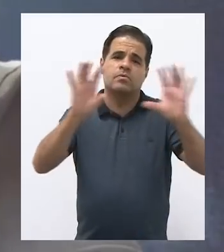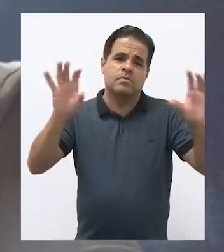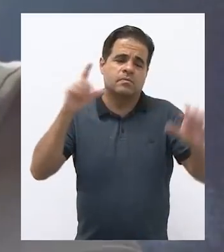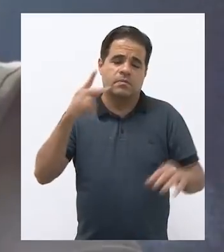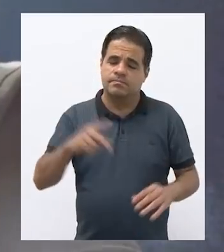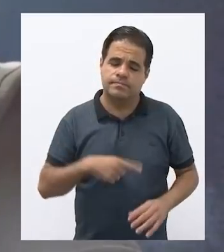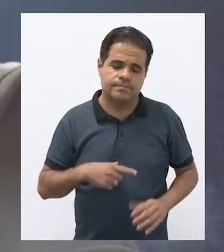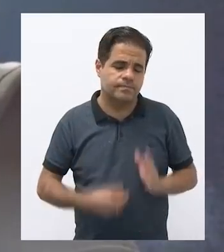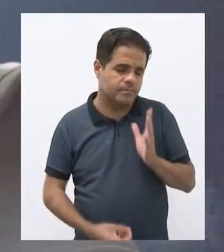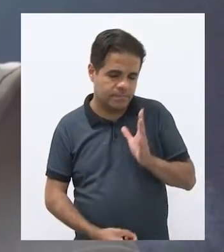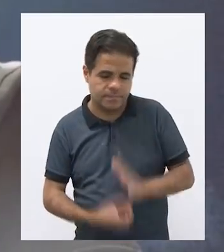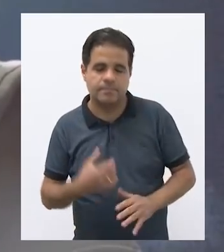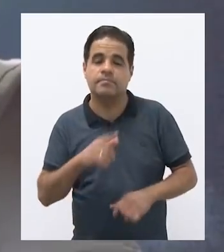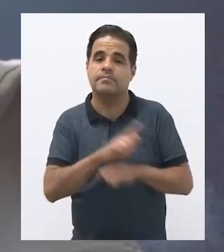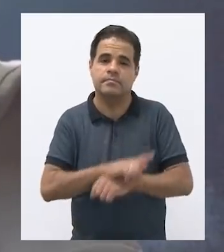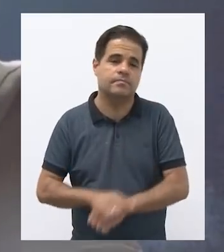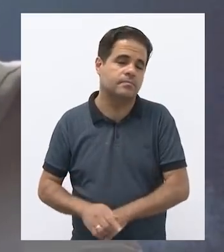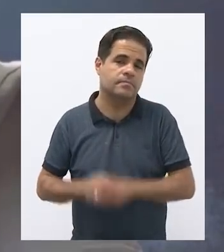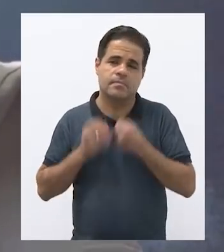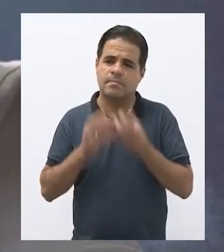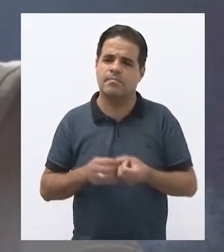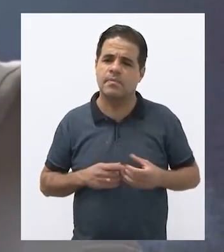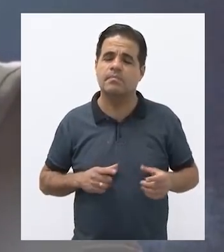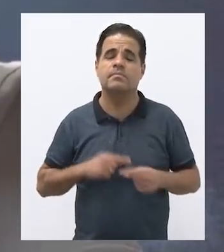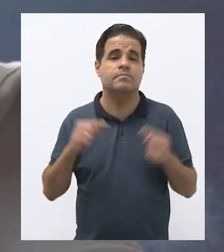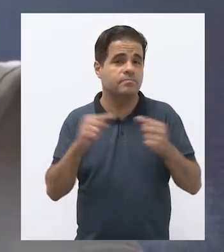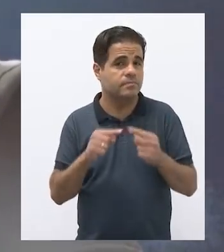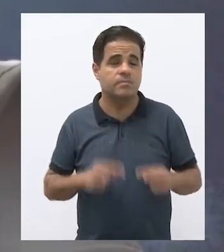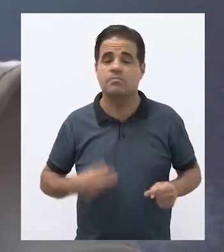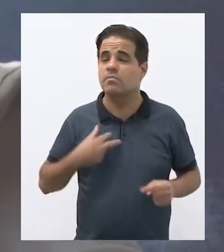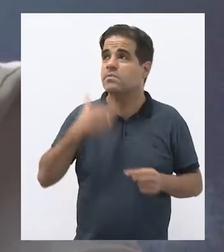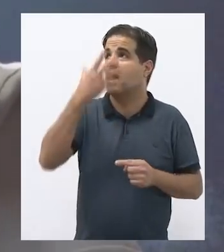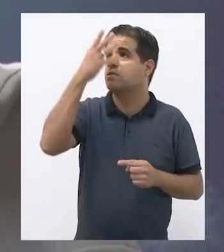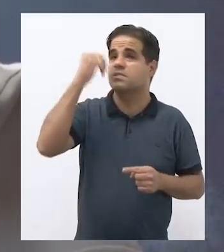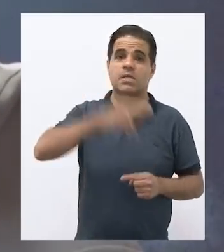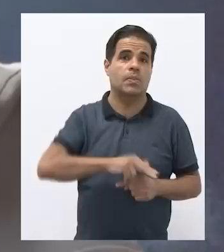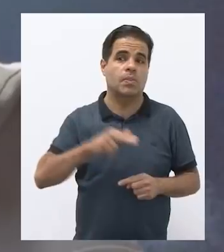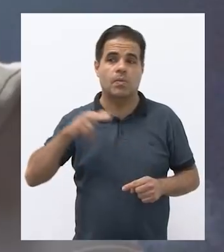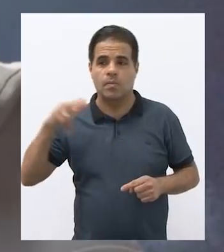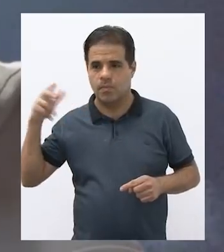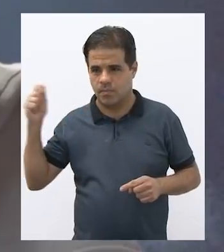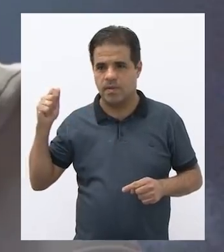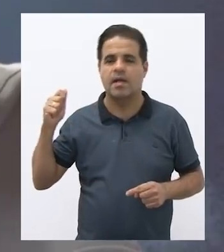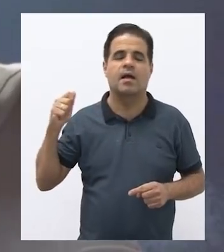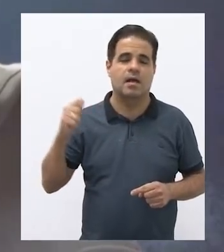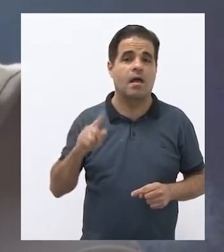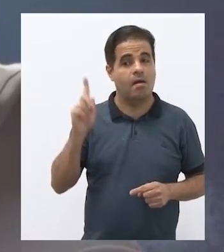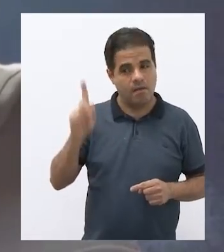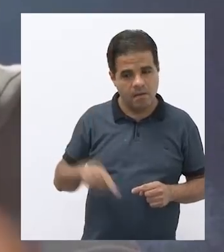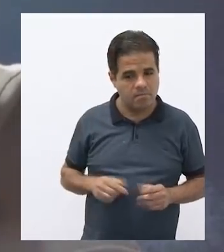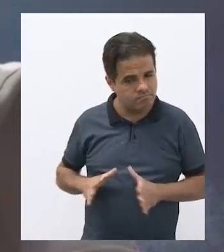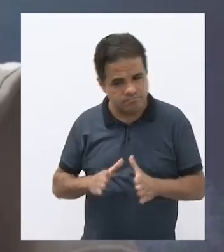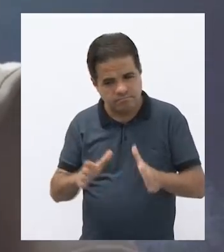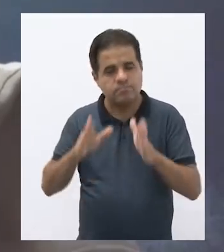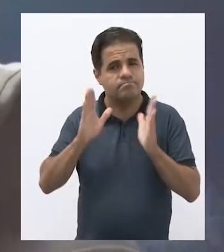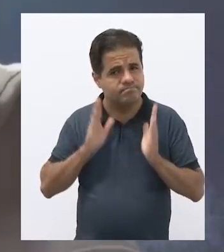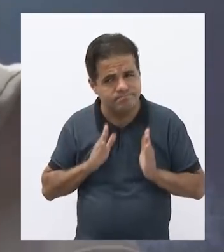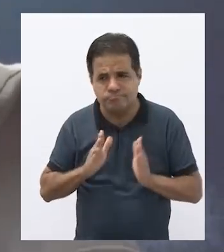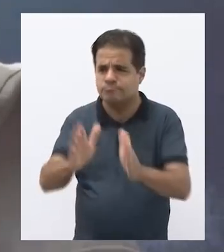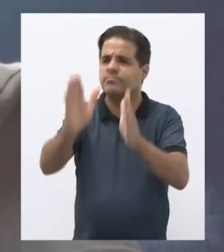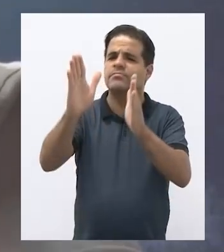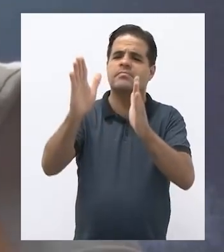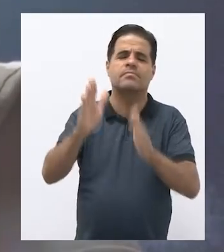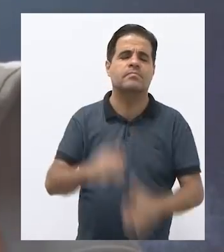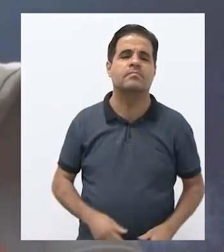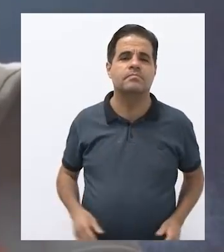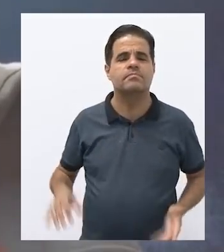seja, só a geração desses dados. Mas tem um fator que a gente não pode ignorar nunca, e que esse, para mim, é o grande trunfo